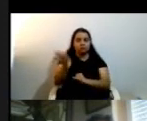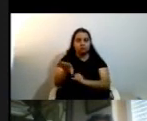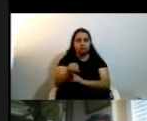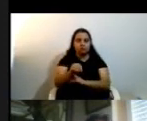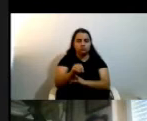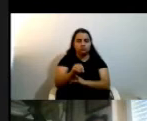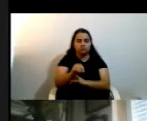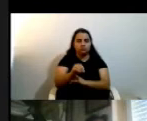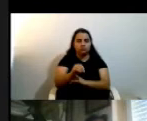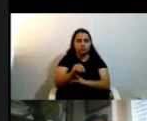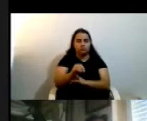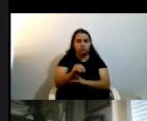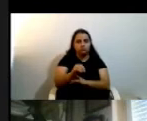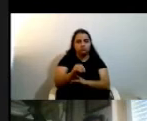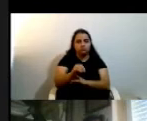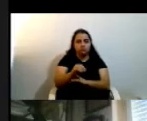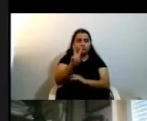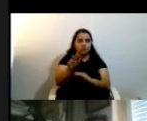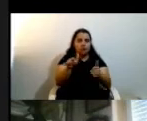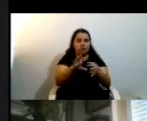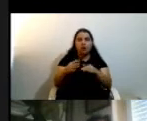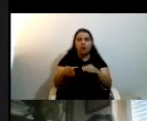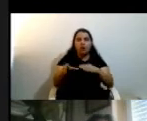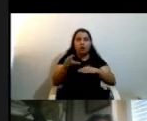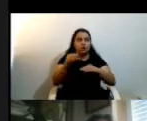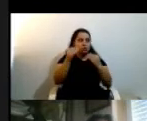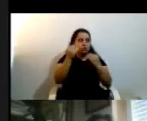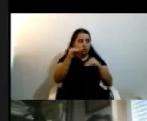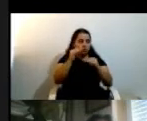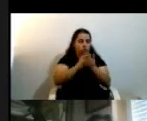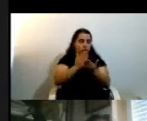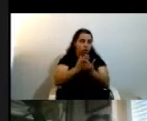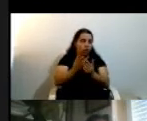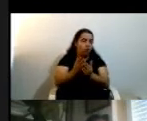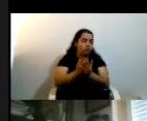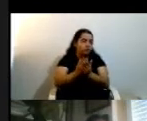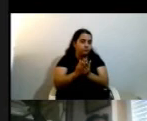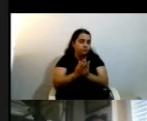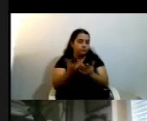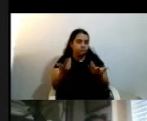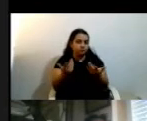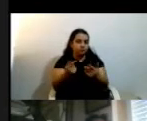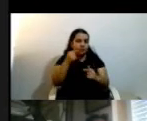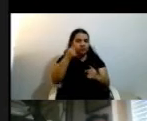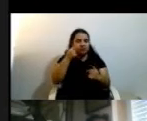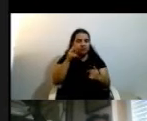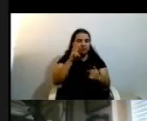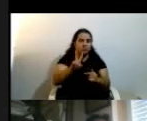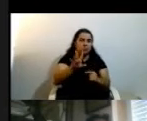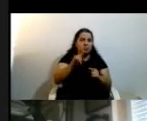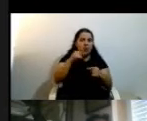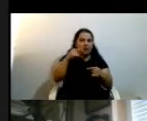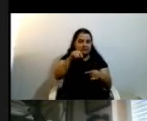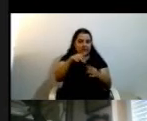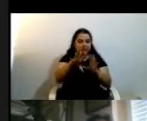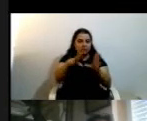Ok, temos aqui dados em relação ao nível de escolaridade e à universidade do trabalho. Podemos ver claramente que não é uma amostra